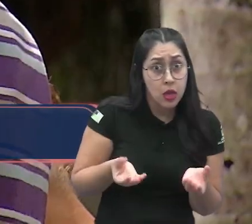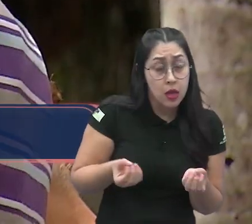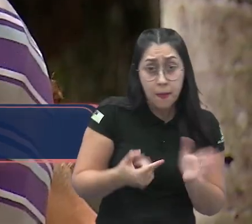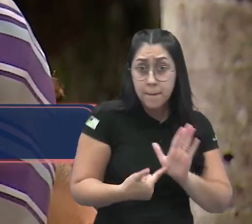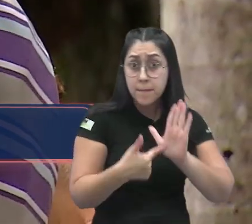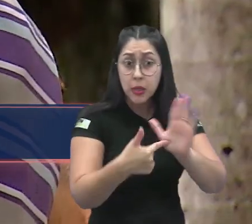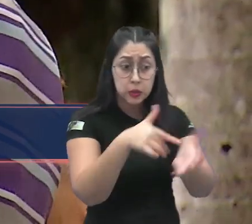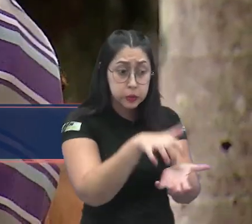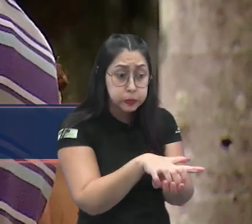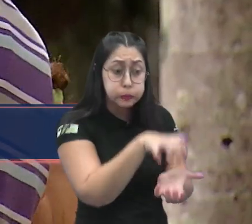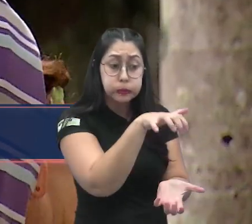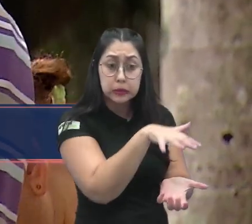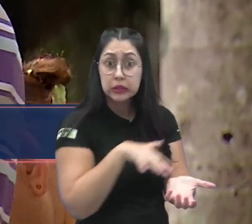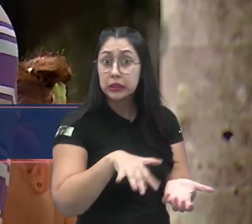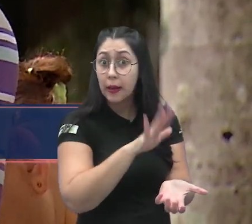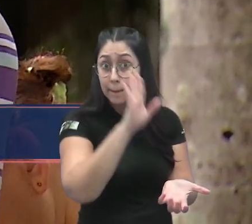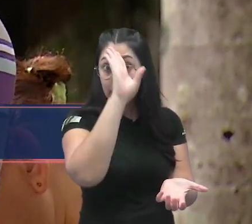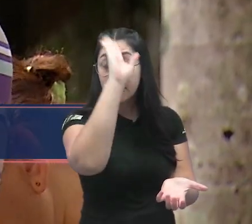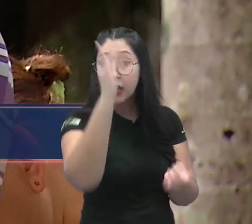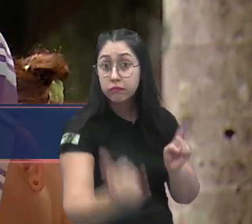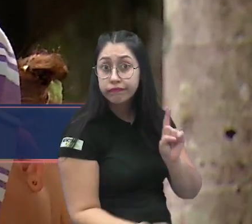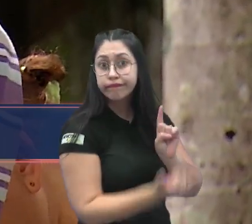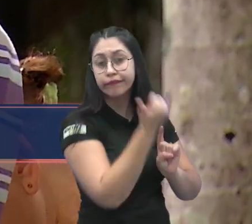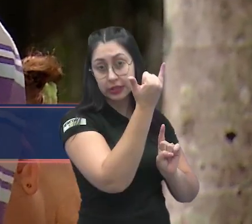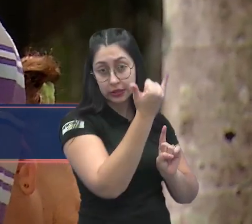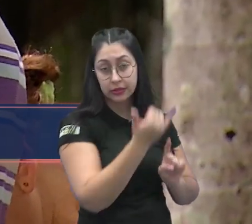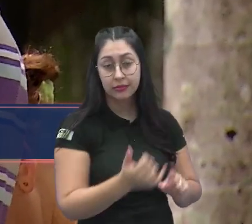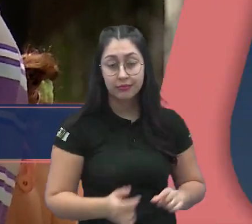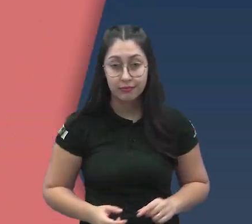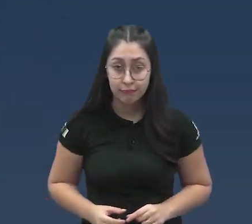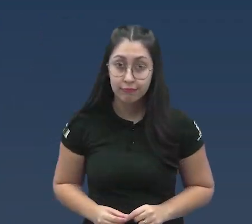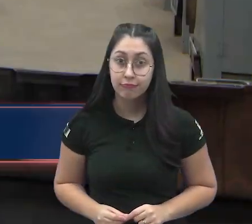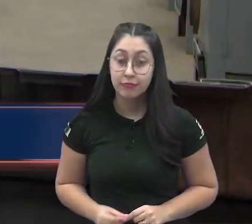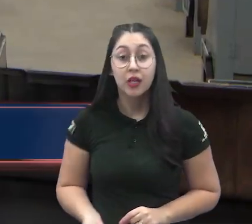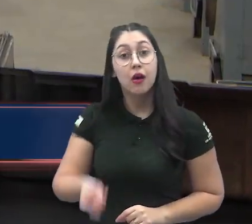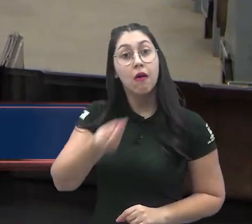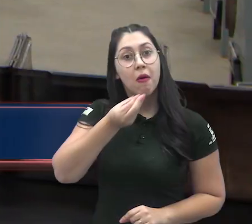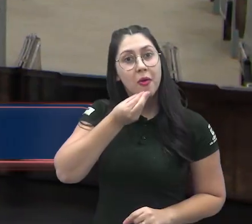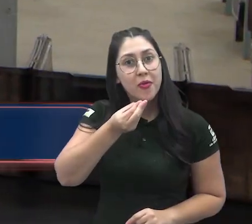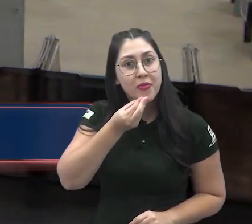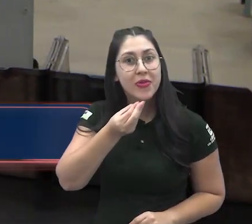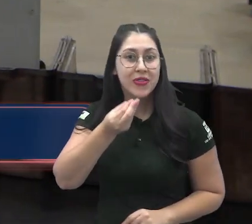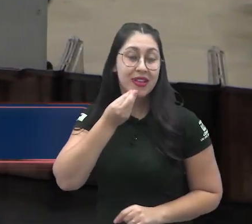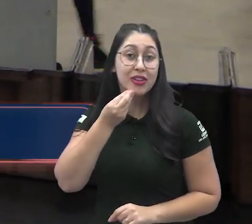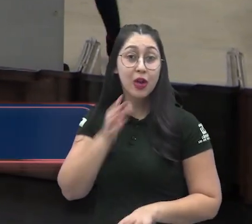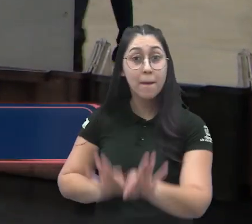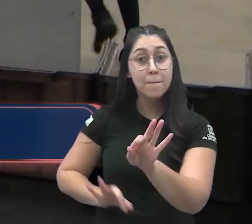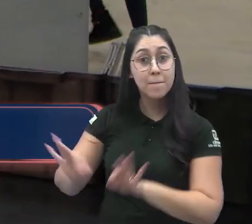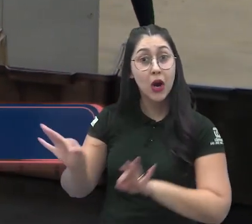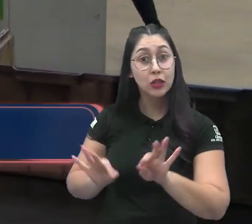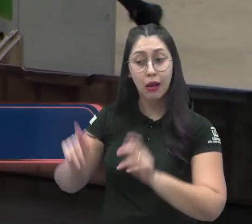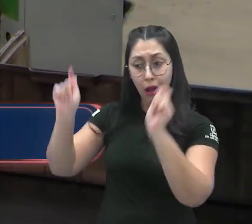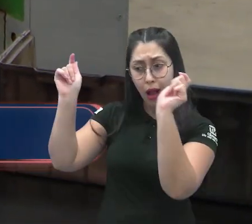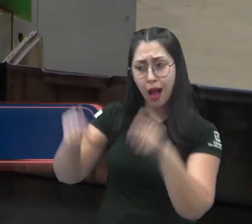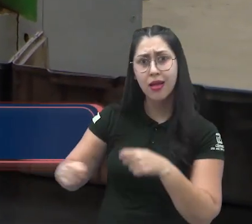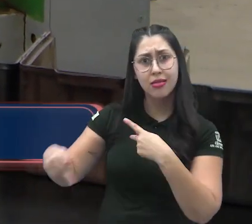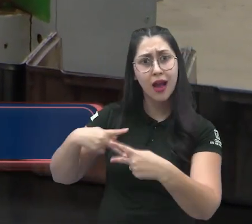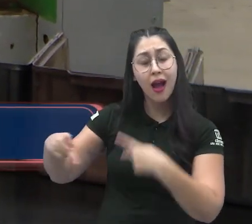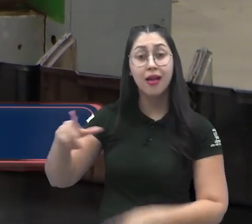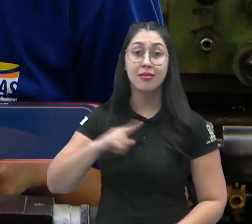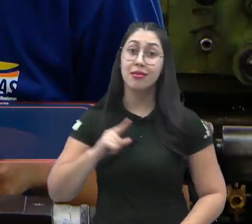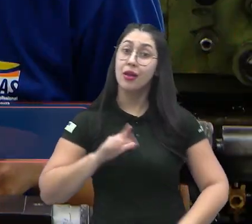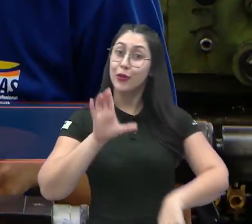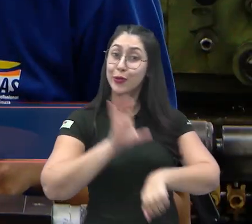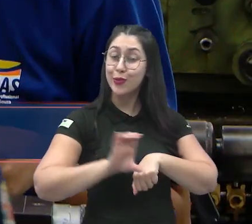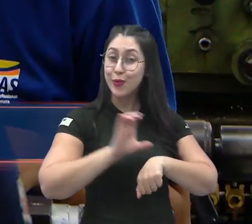os idosos são uma das principais vítimas dos riscos digitais. Oportunidade. Qualifica São José oferece